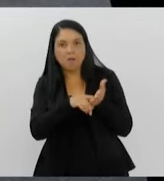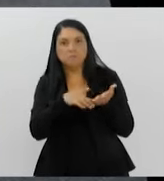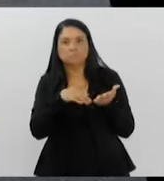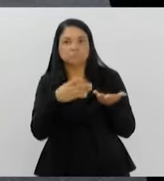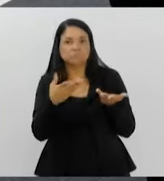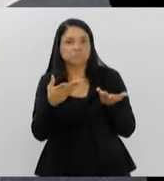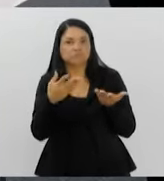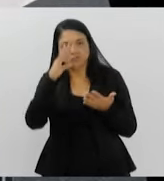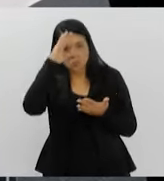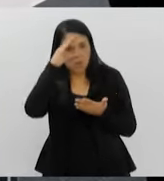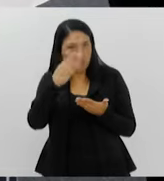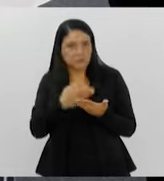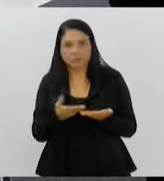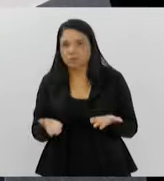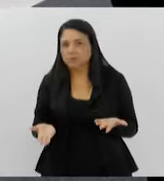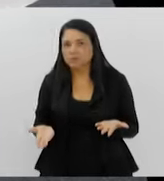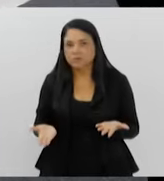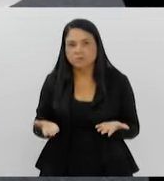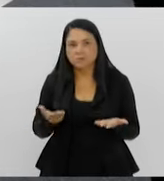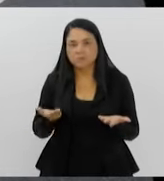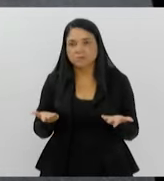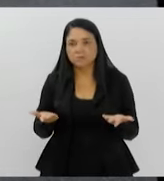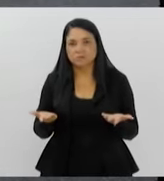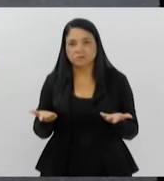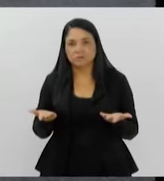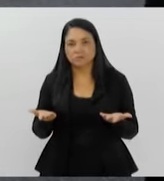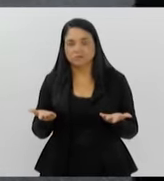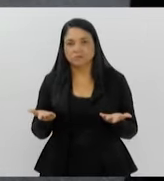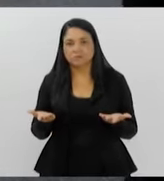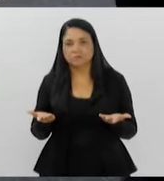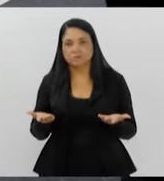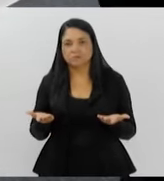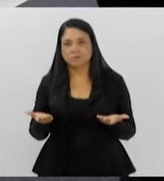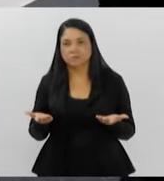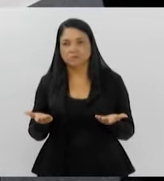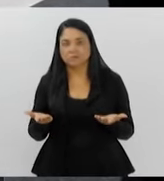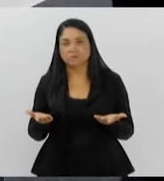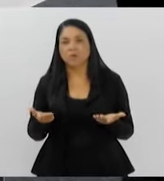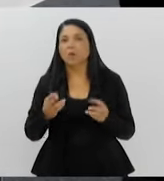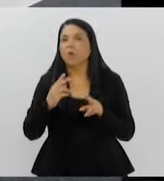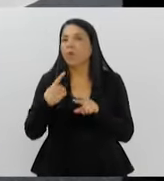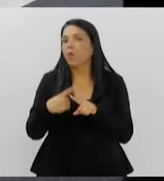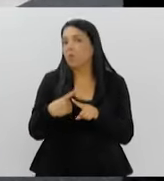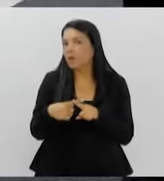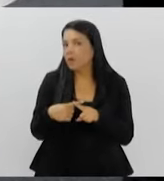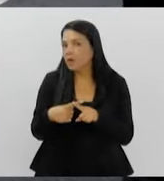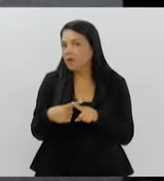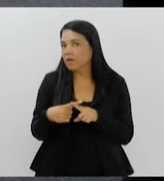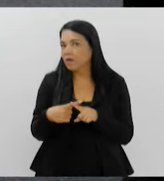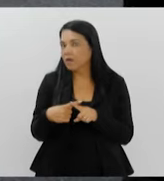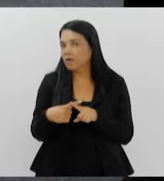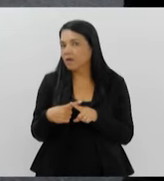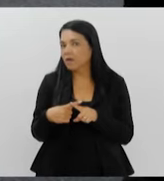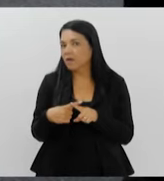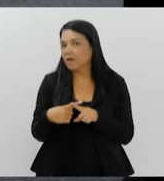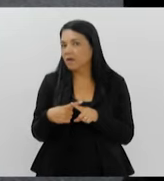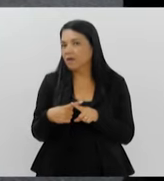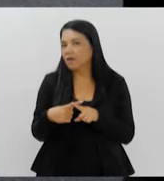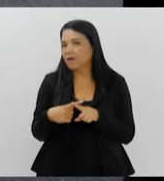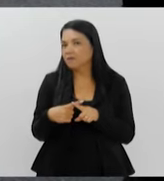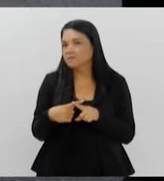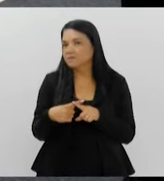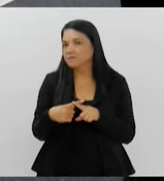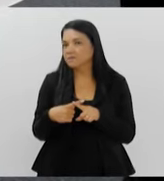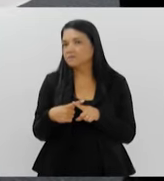não consigo acreditar mas então qual é a causa de fato até porque tá agradecendo o